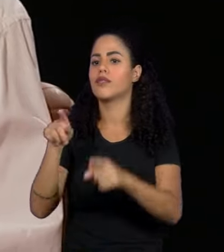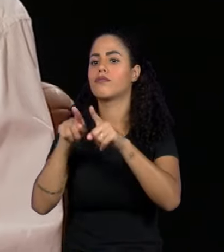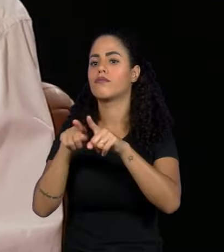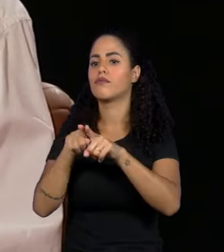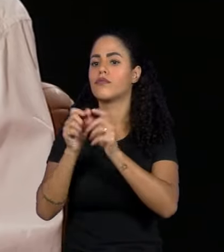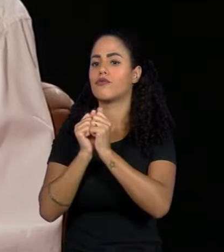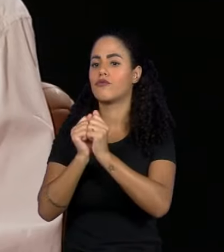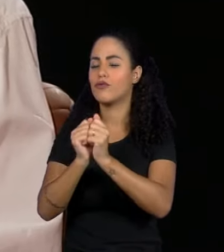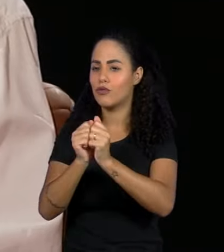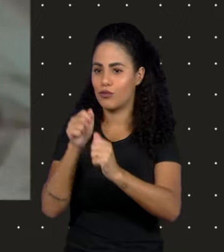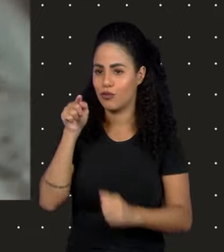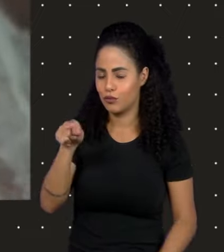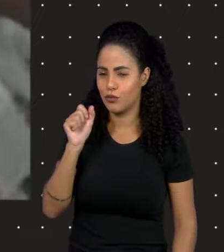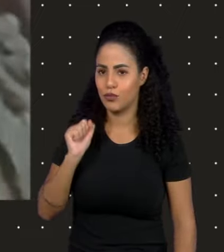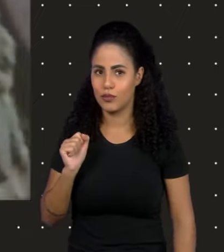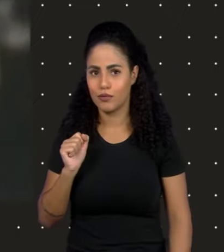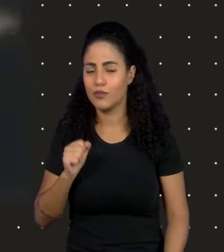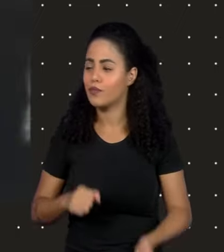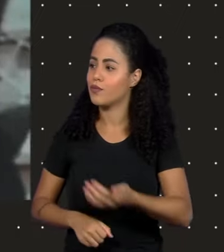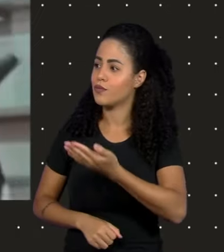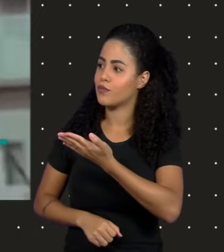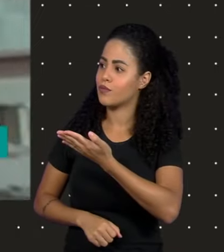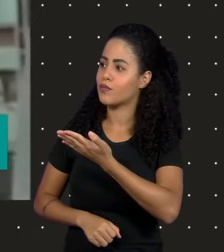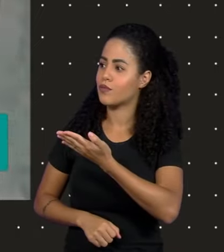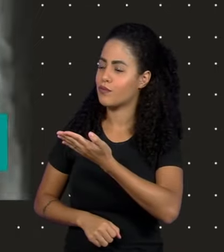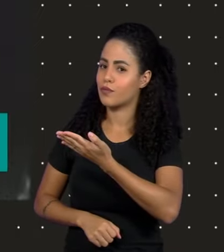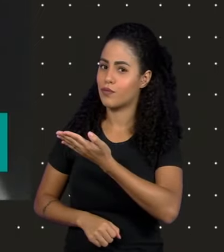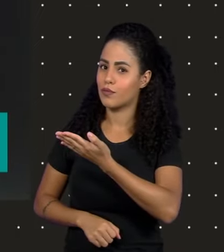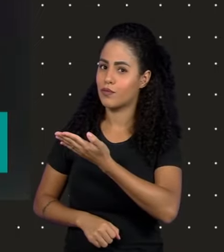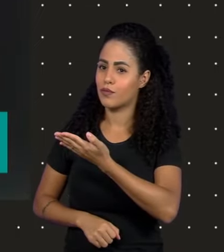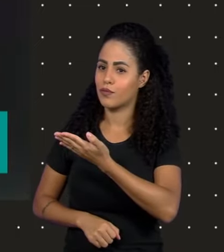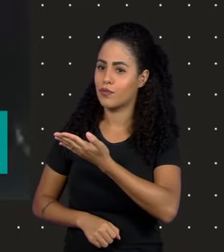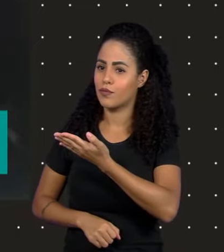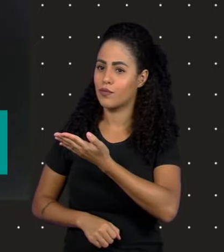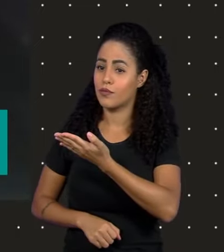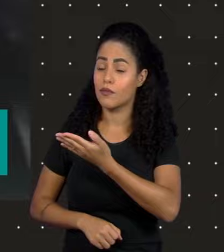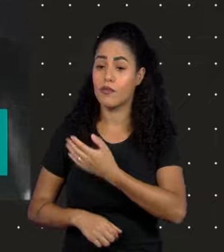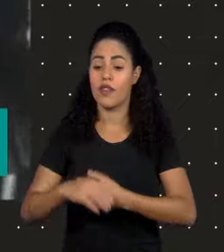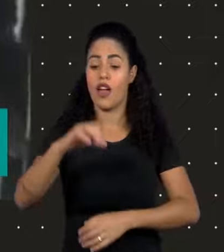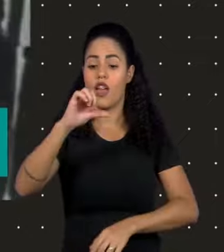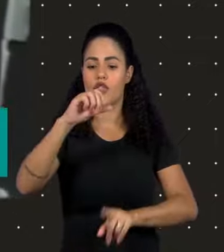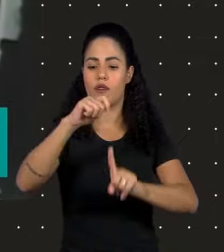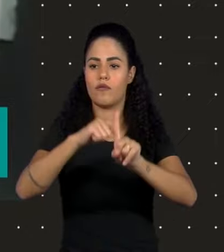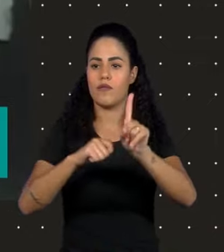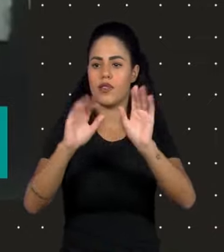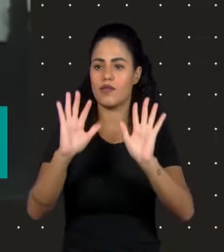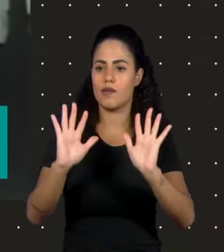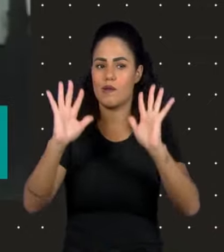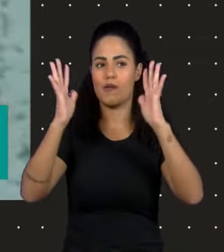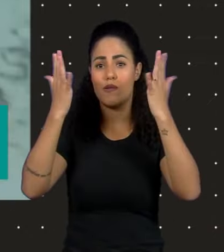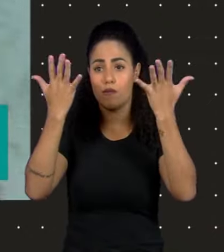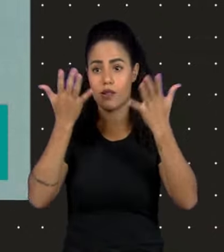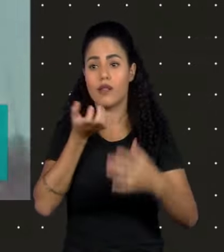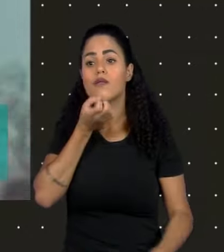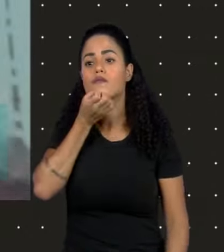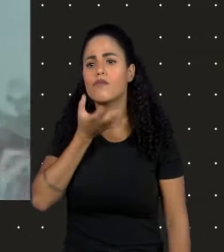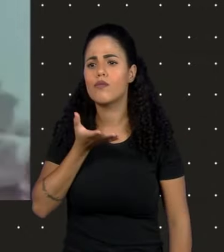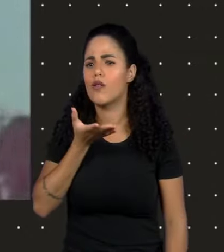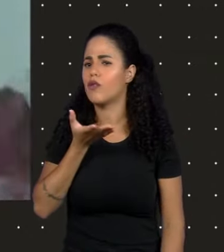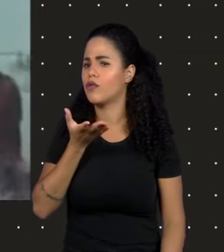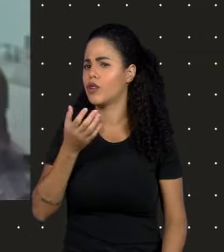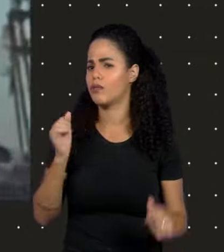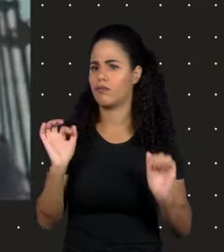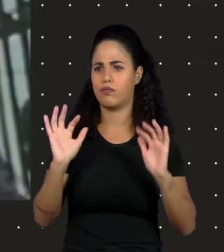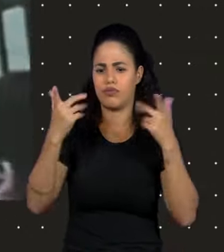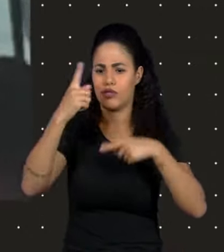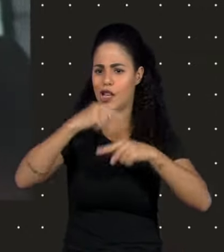filme O Parto, comemorando os 9 meses da Revolução Portuguesa. Um filme que fez muito sucesso em Portugal,